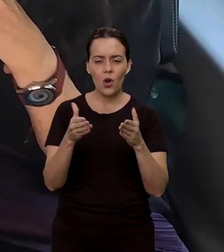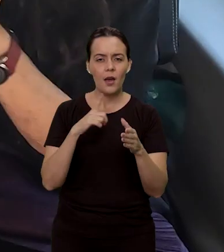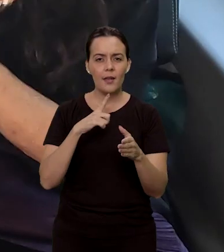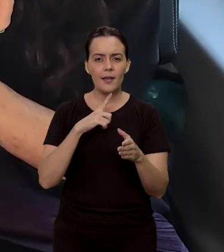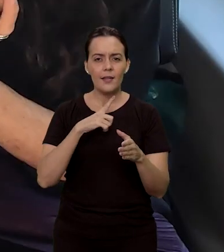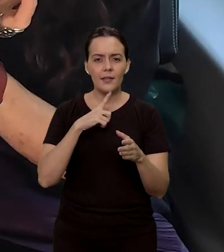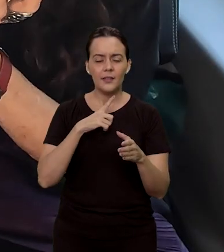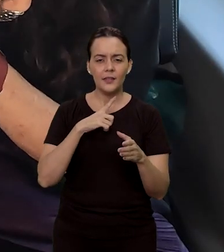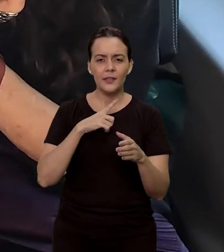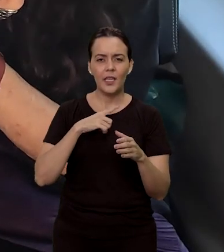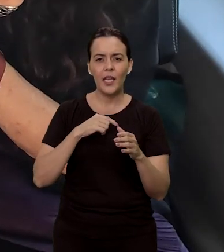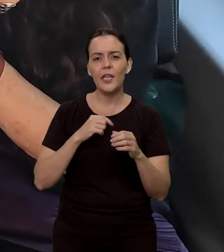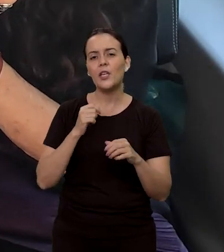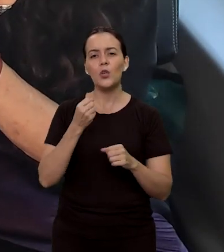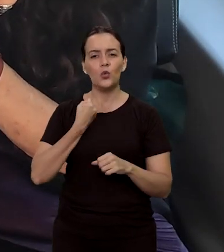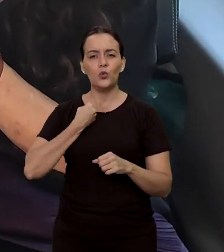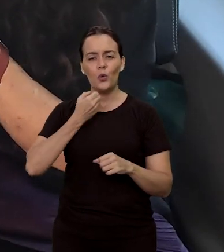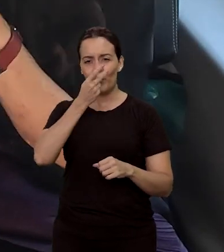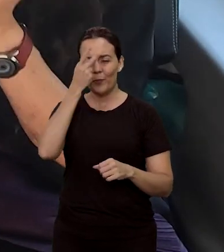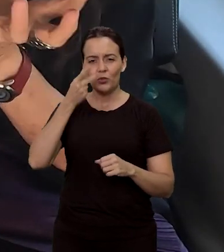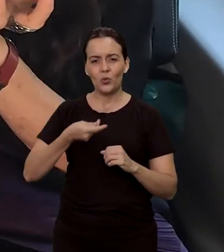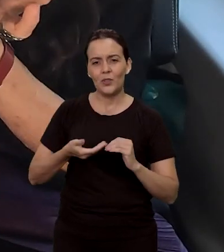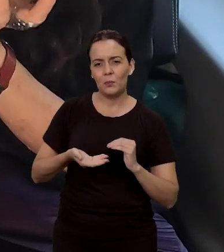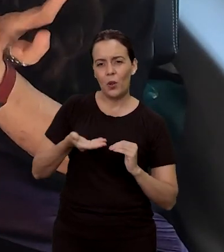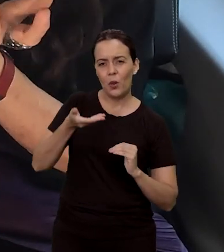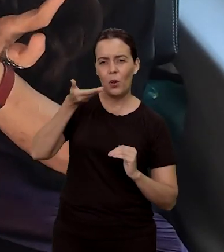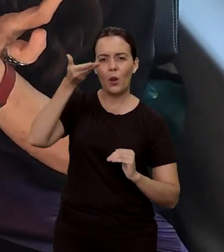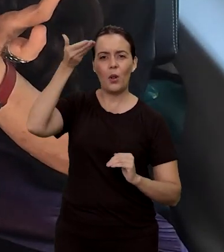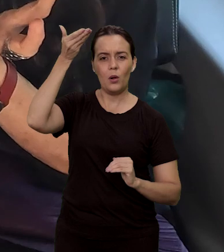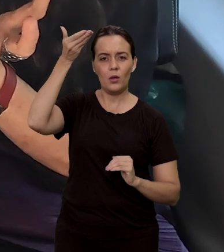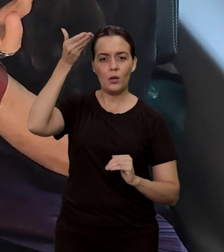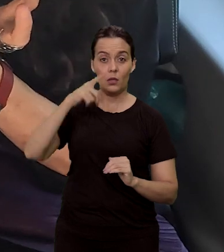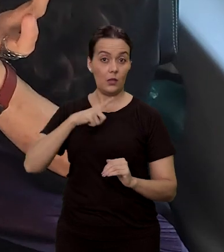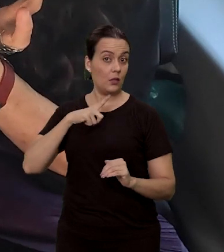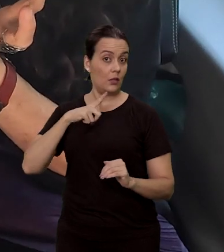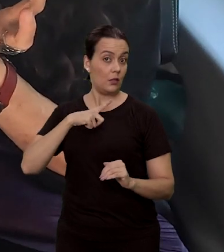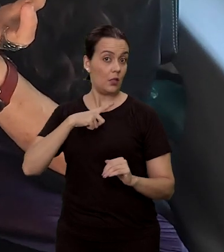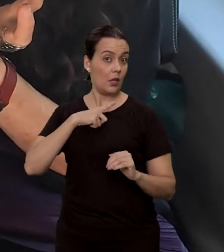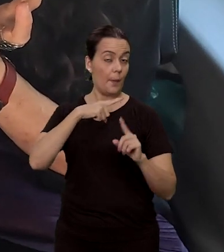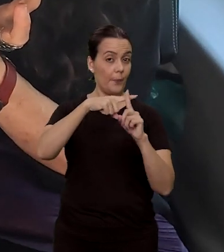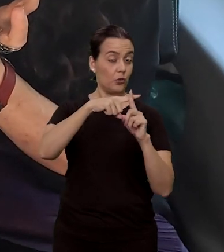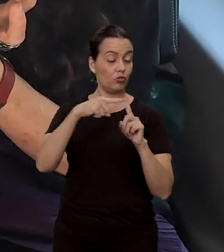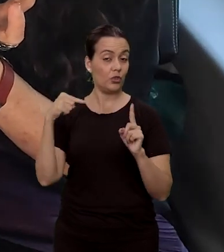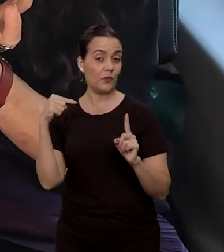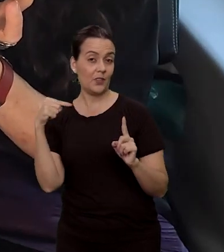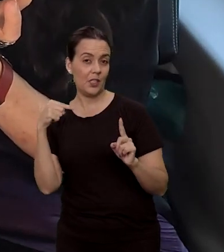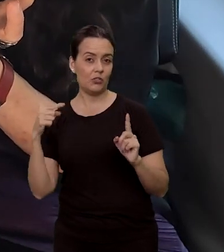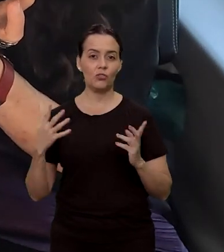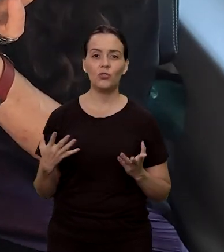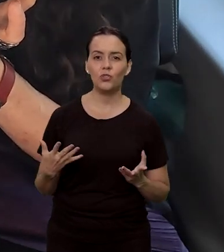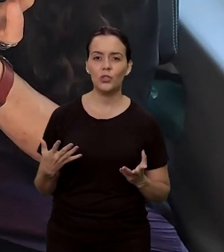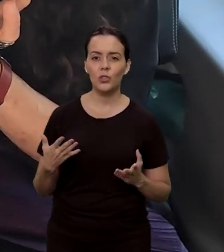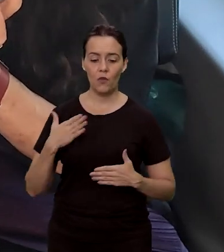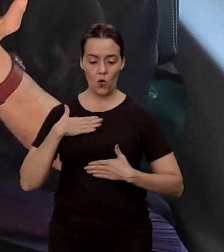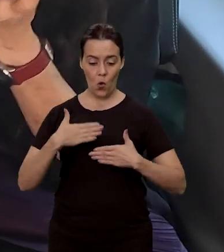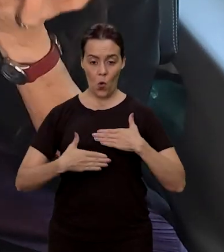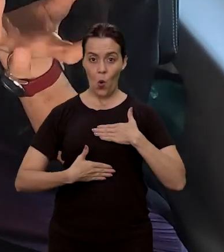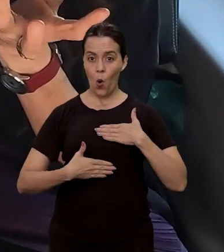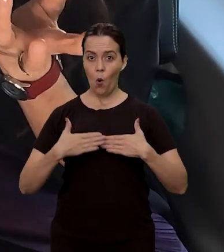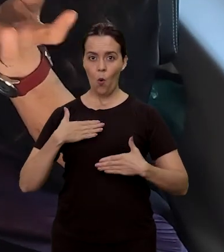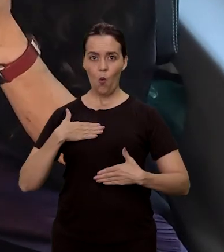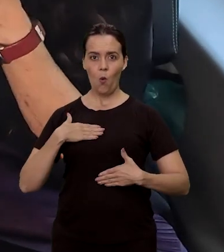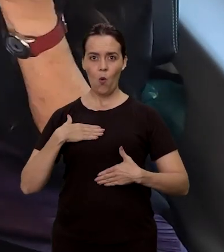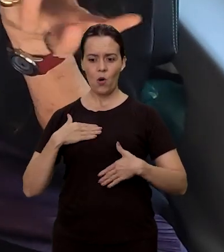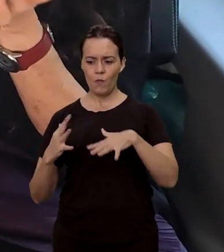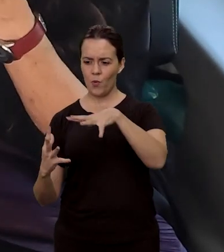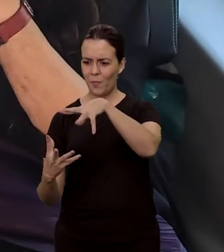tudo mais, um aspecto positivo e um negativo, porque a gente fica enlouquecido, nós lineares, corpo, planeta e tempo. Sim, dentro de uma